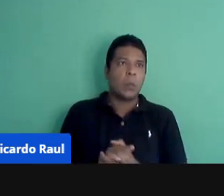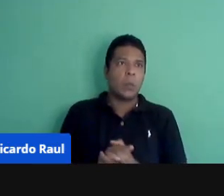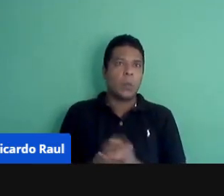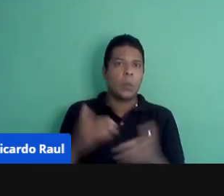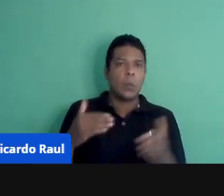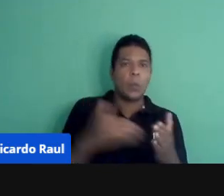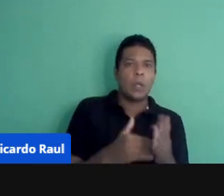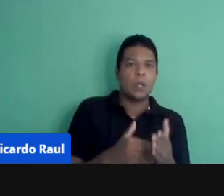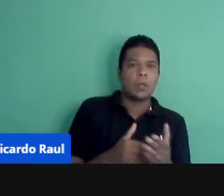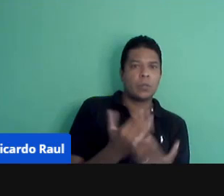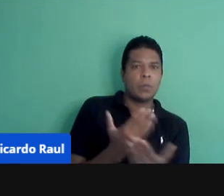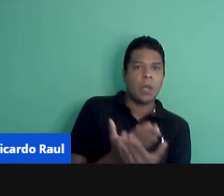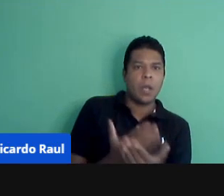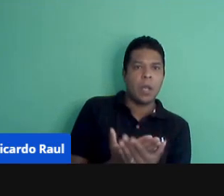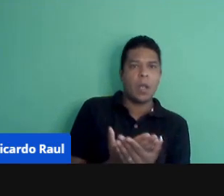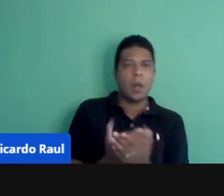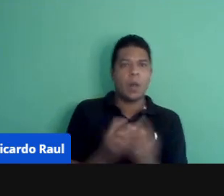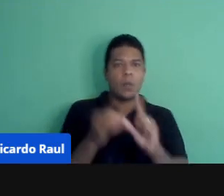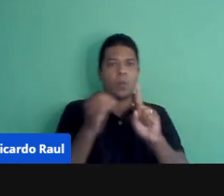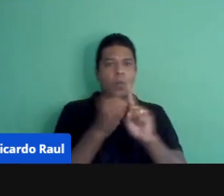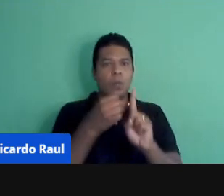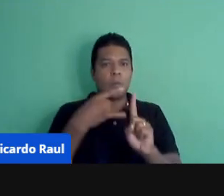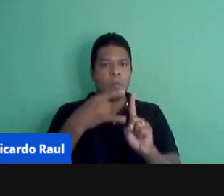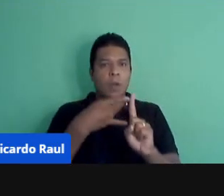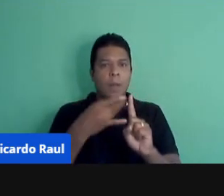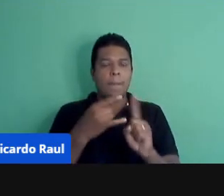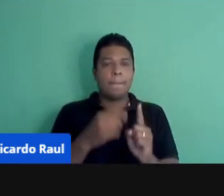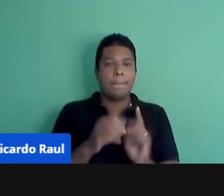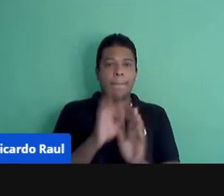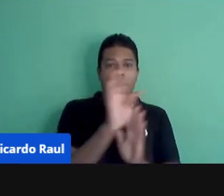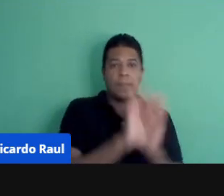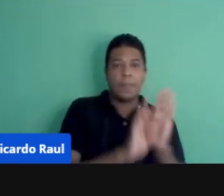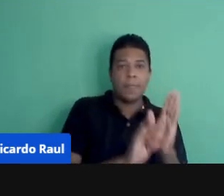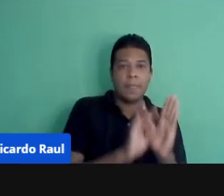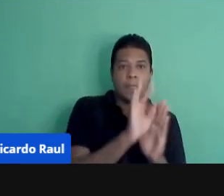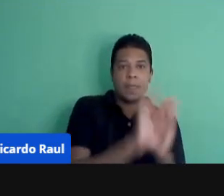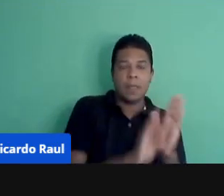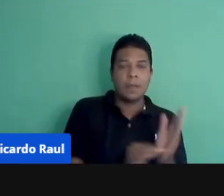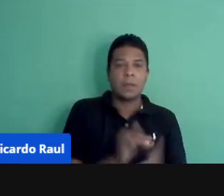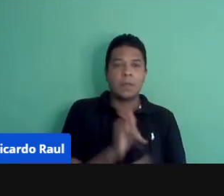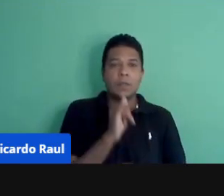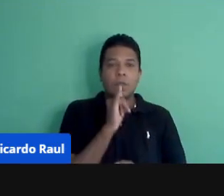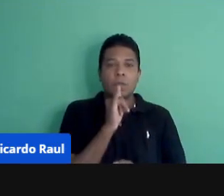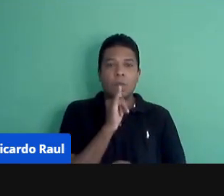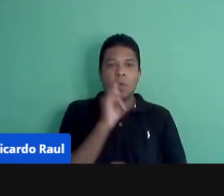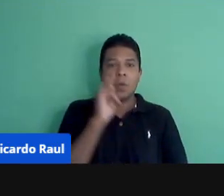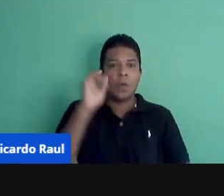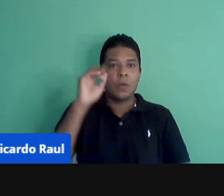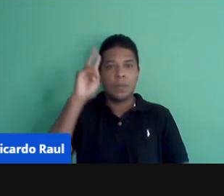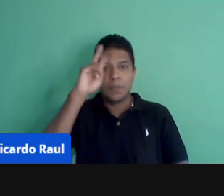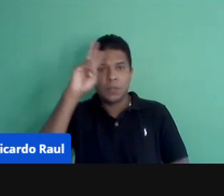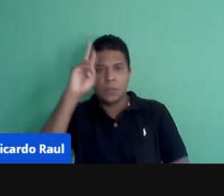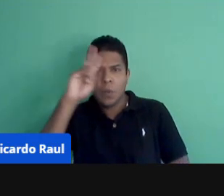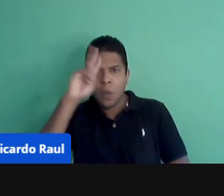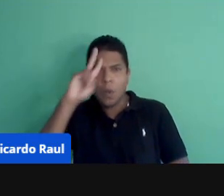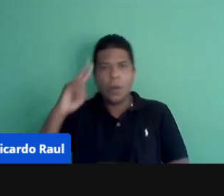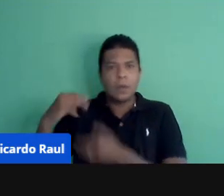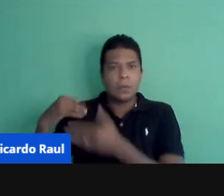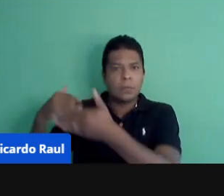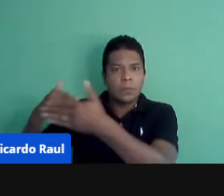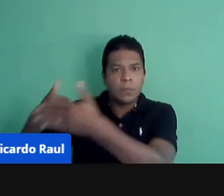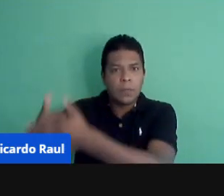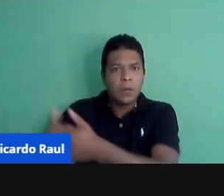por exemplo, que eles tinham que trazer tarefa de casa, que eram exemplos de fontes históricas, eles mostravam na tela, olha